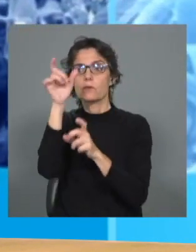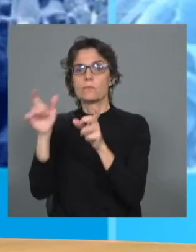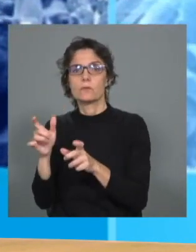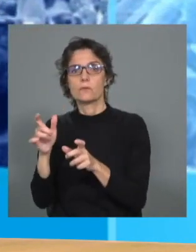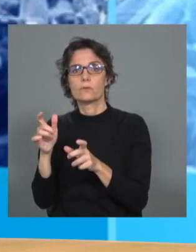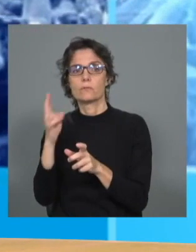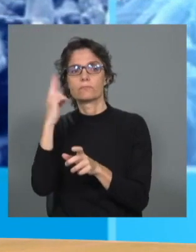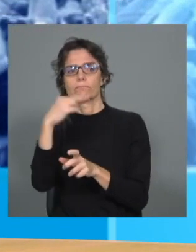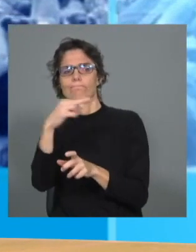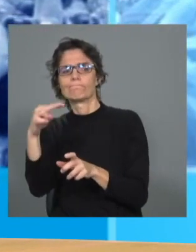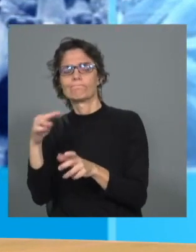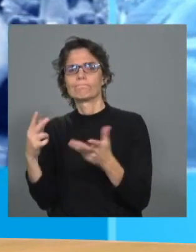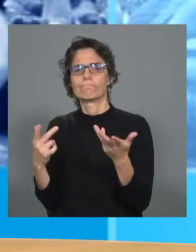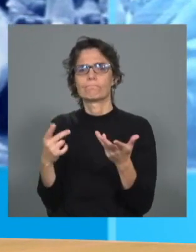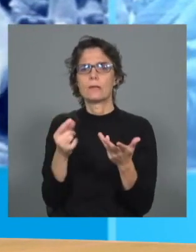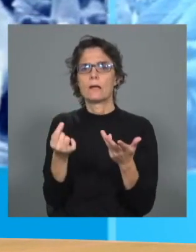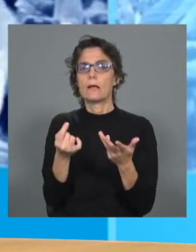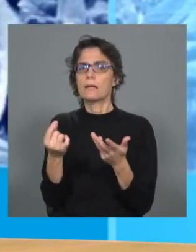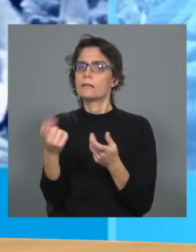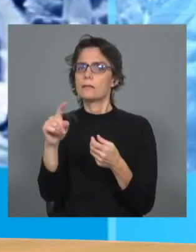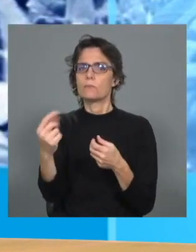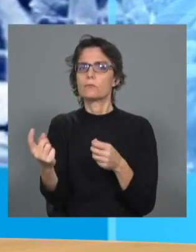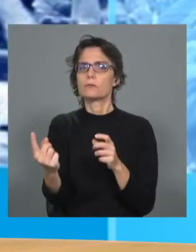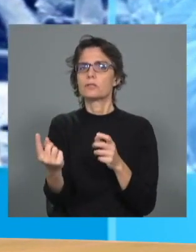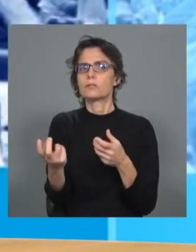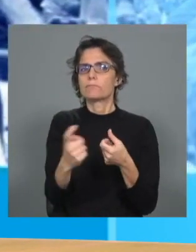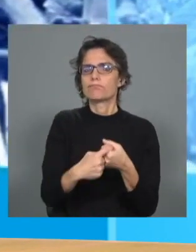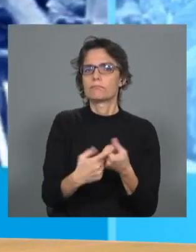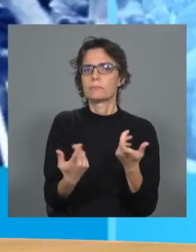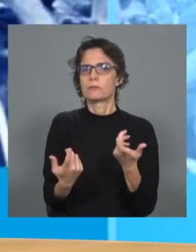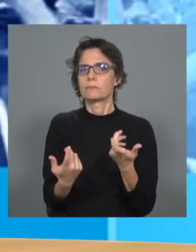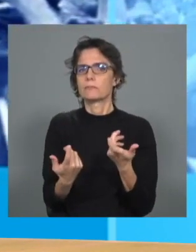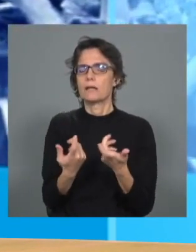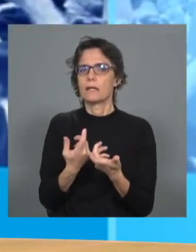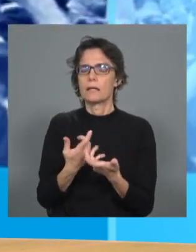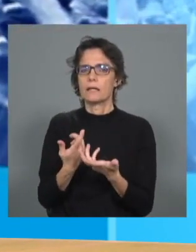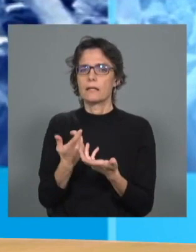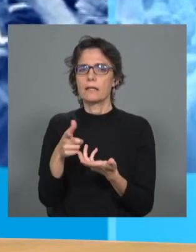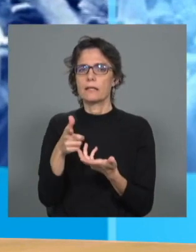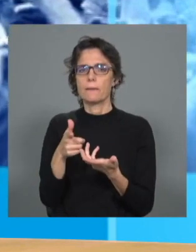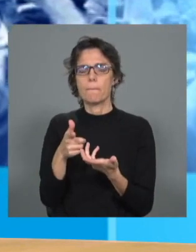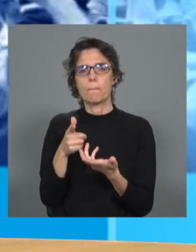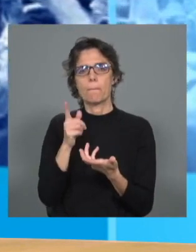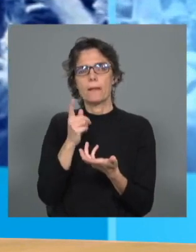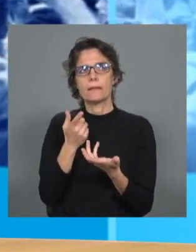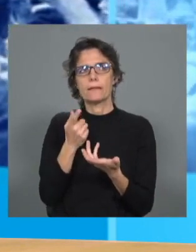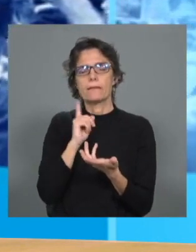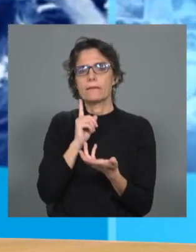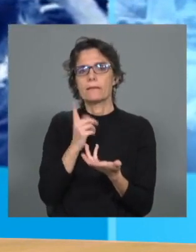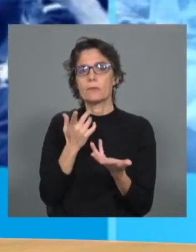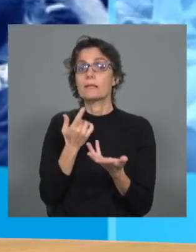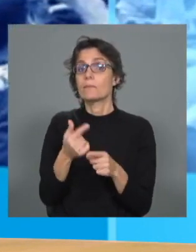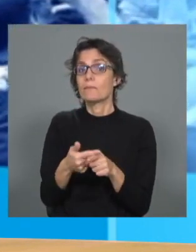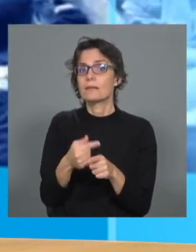até em termos materiais que esta comunidade cristã tem, se queira aproximar dela e perceber o que é que motiva esta atenção